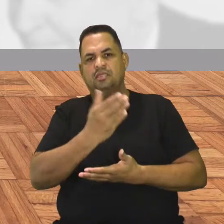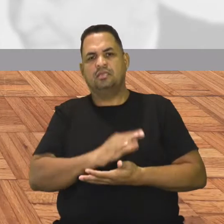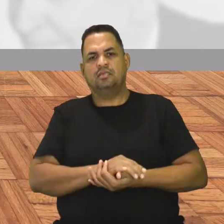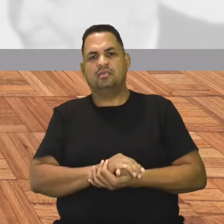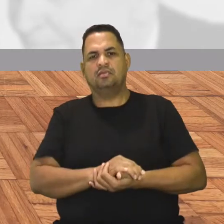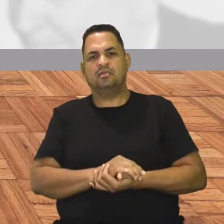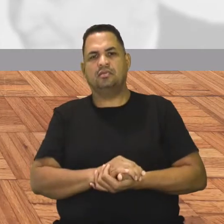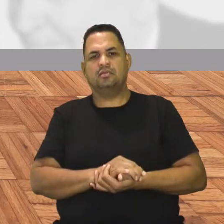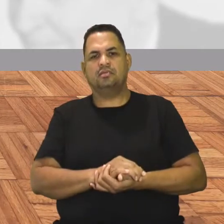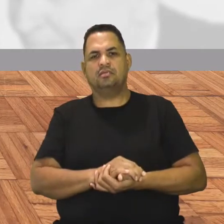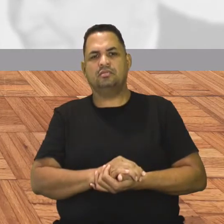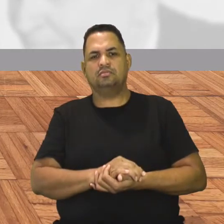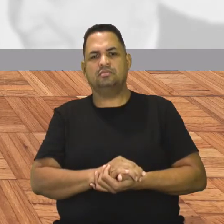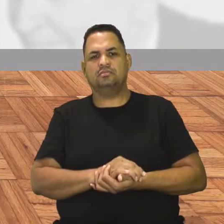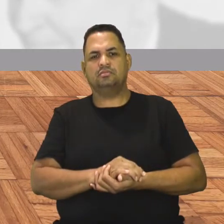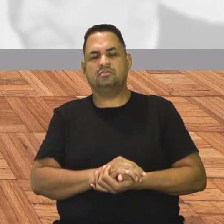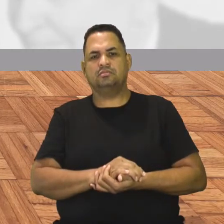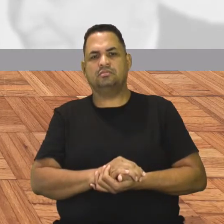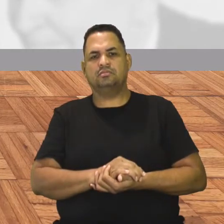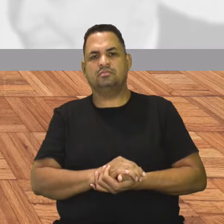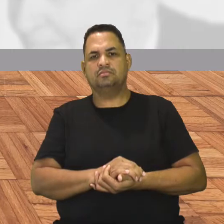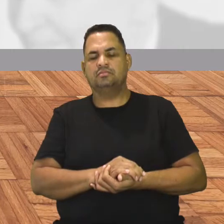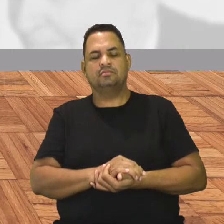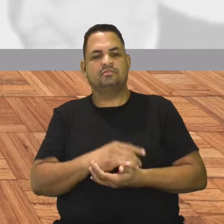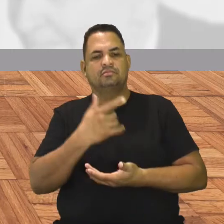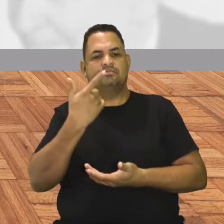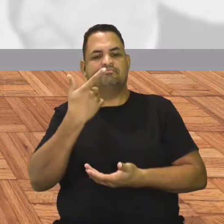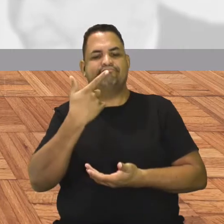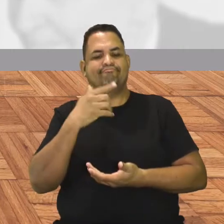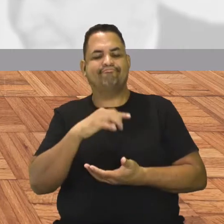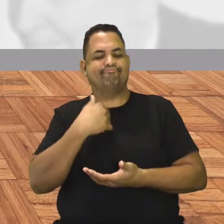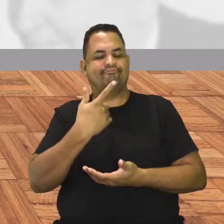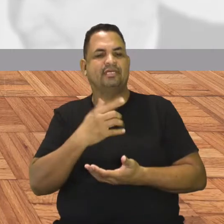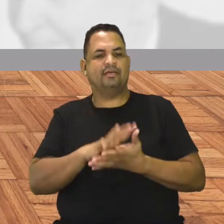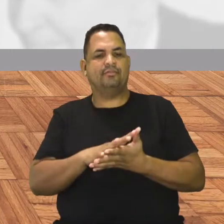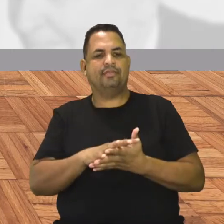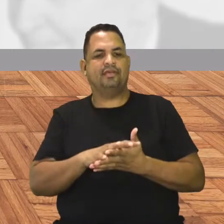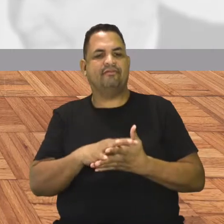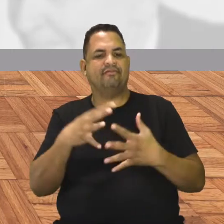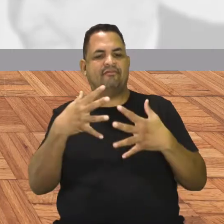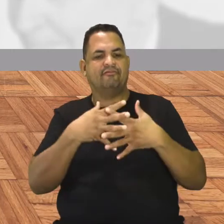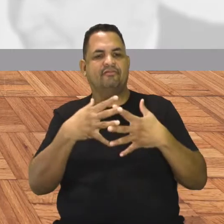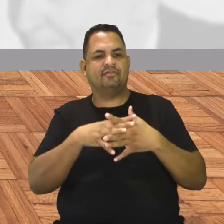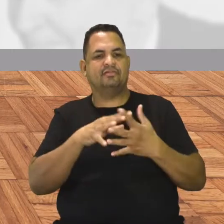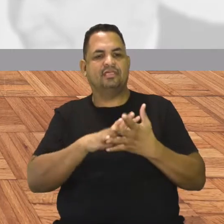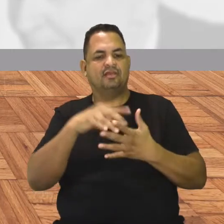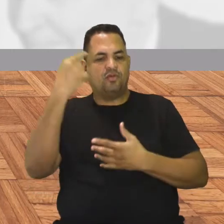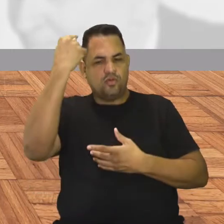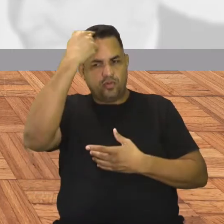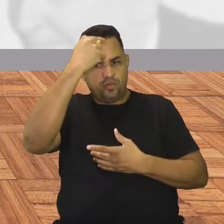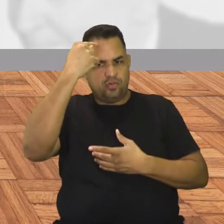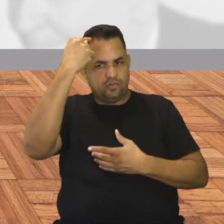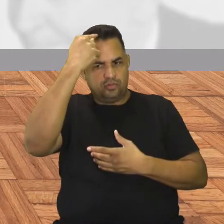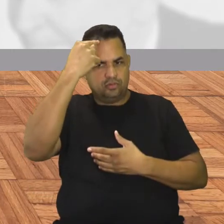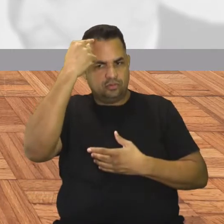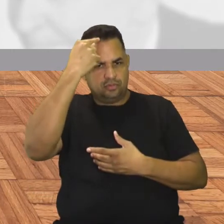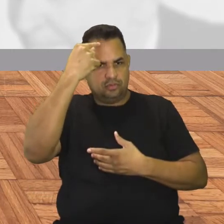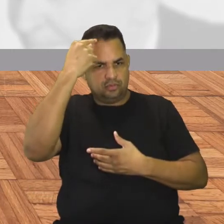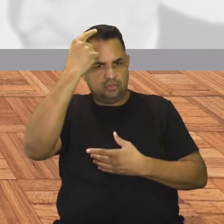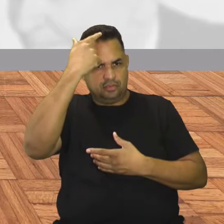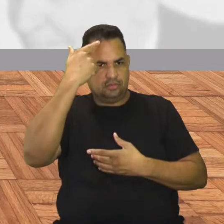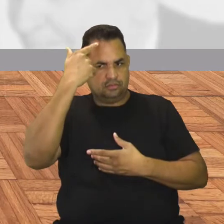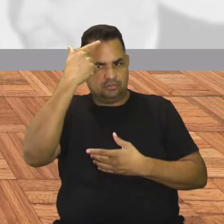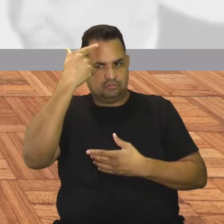Ele não tem como confundir que ele tem um sinal bem na cabeça que era inconfundível, o